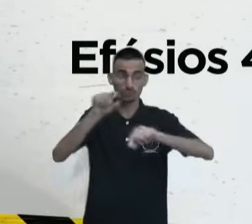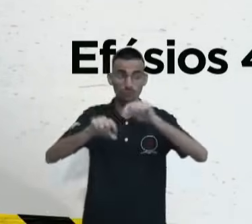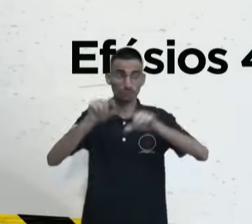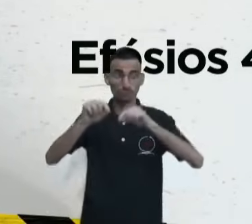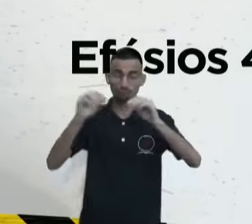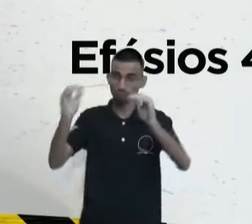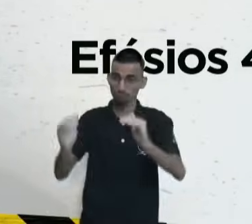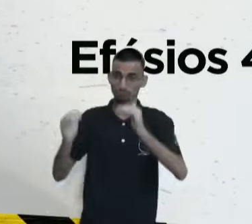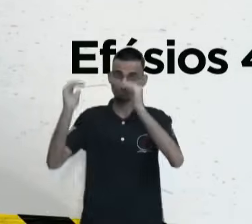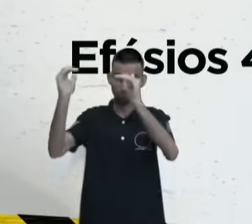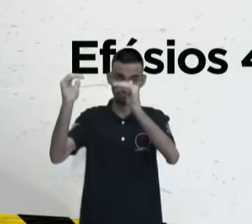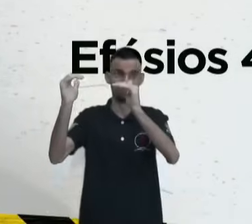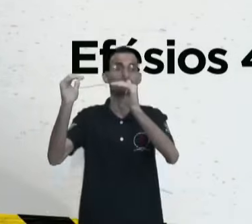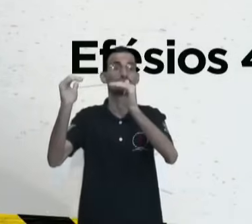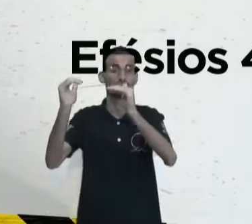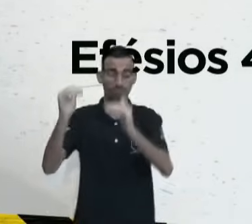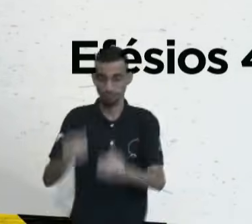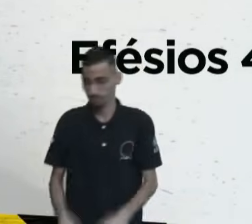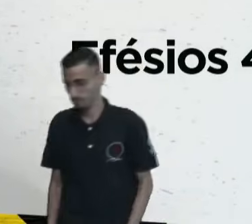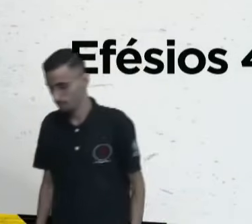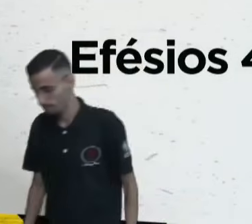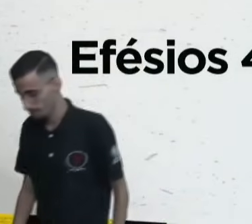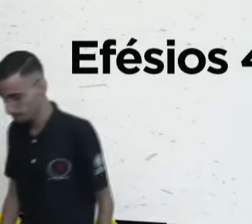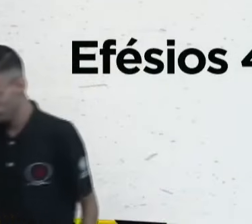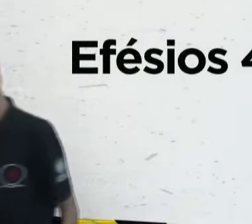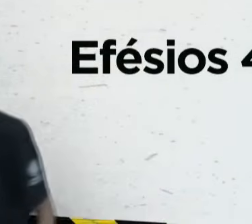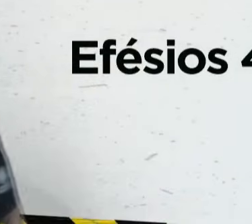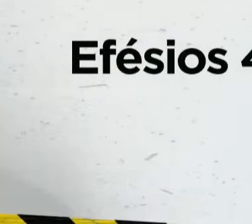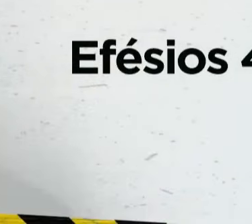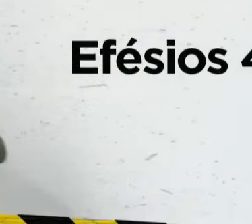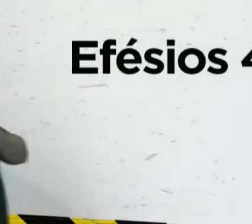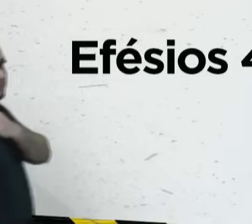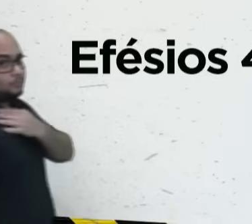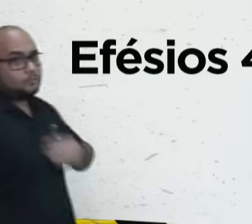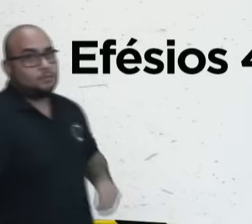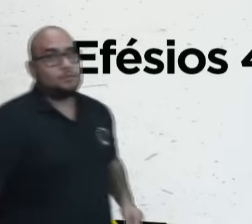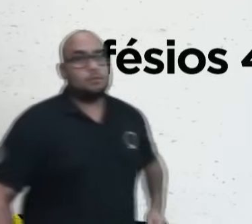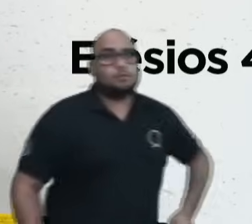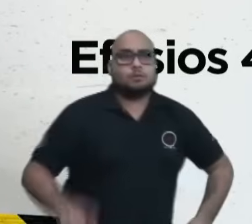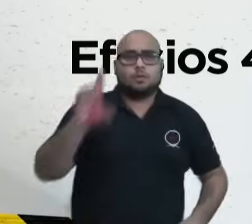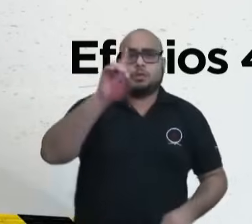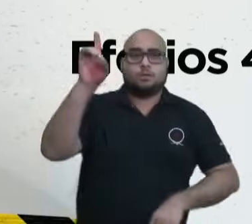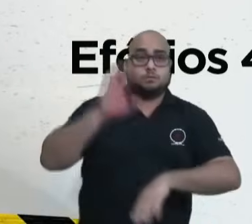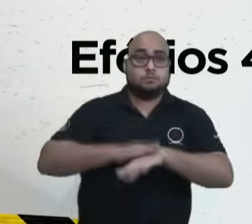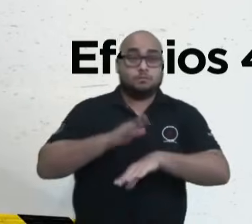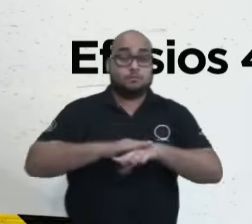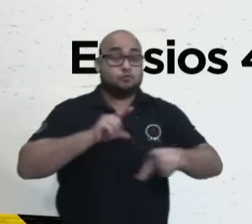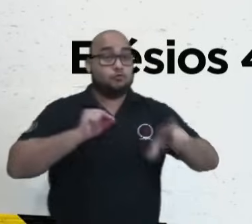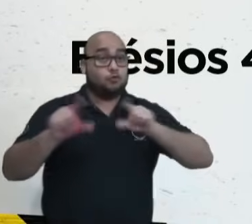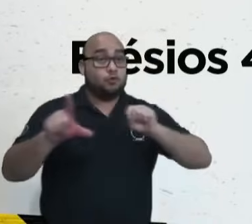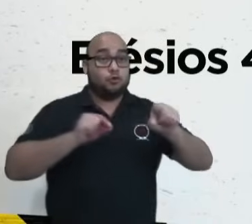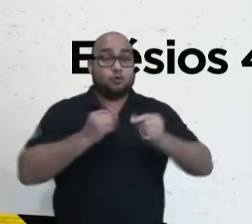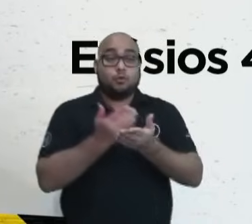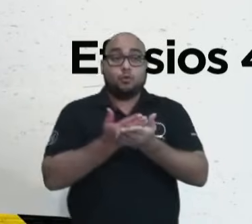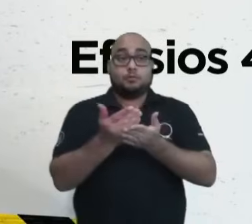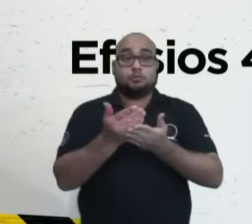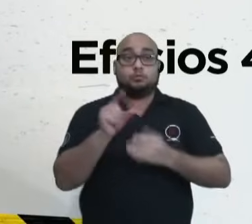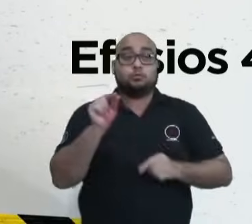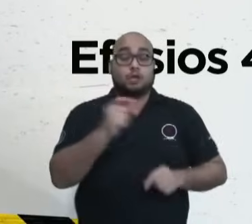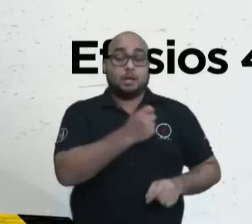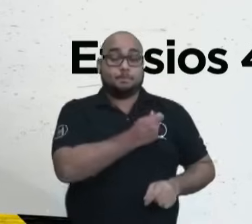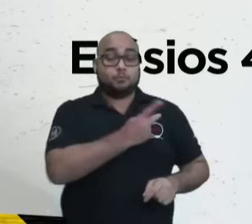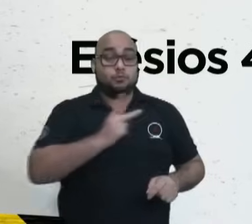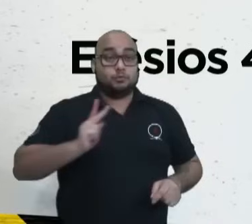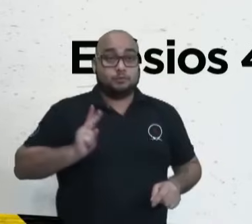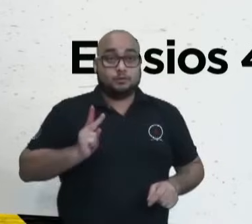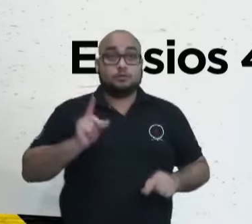são as autoridades na igreja ele mesmo deu uns para Apóstolos outros para profetas outros para Evangelistas